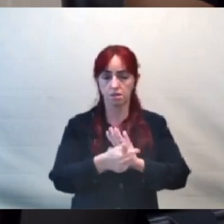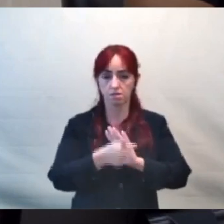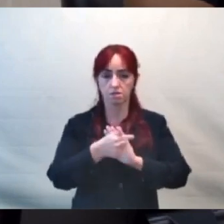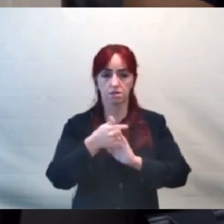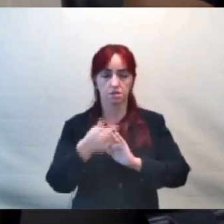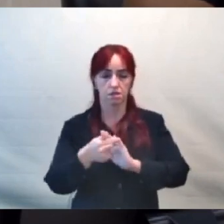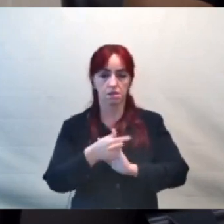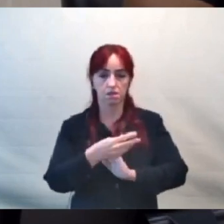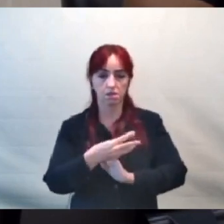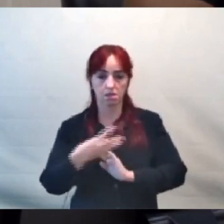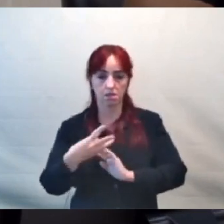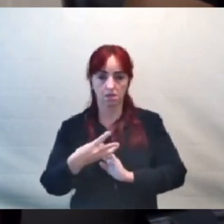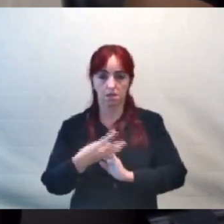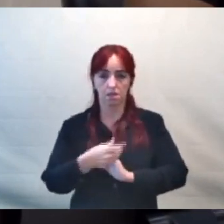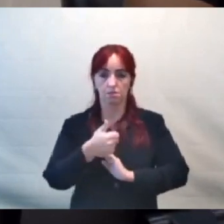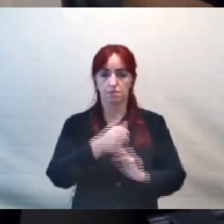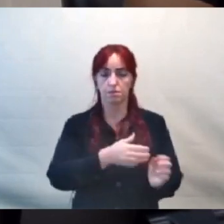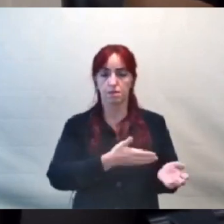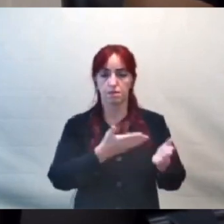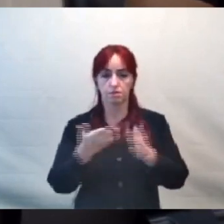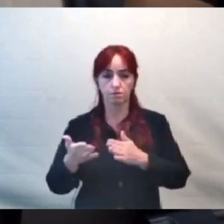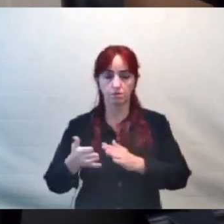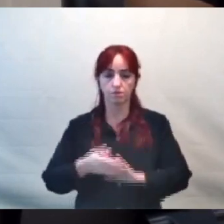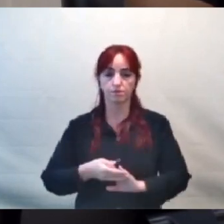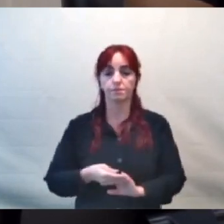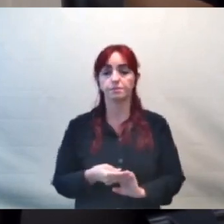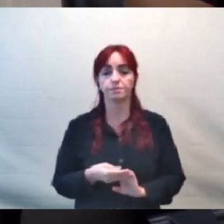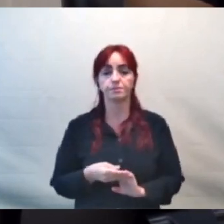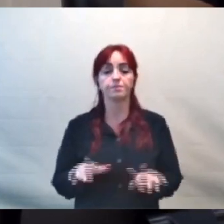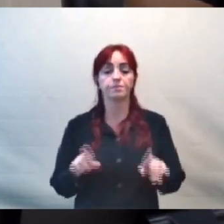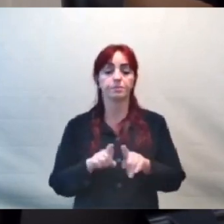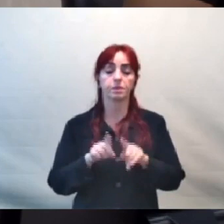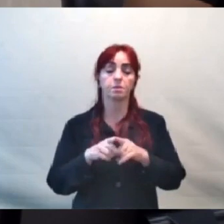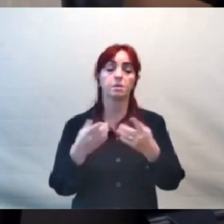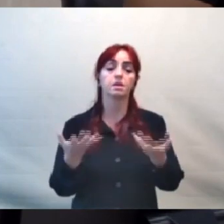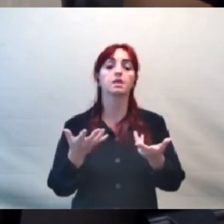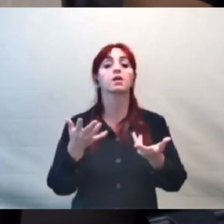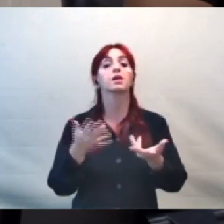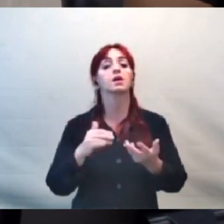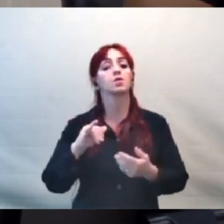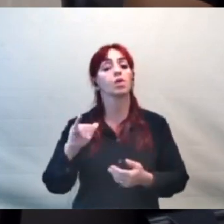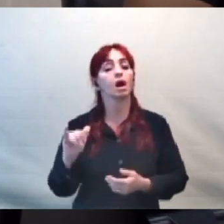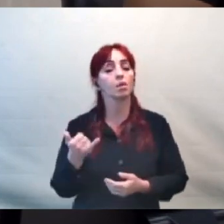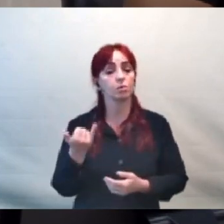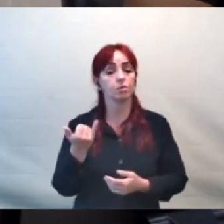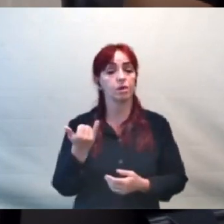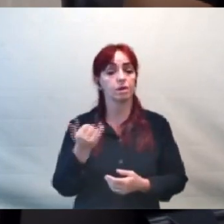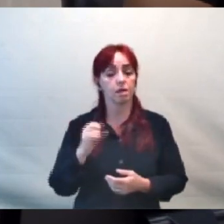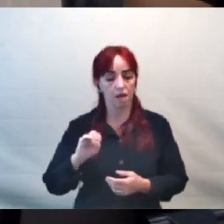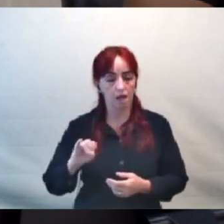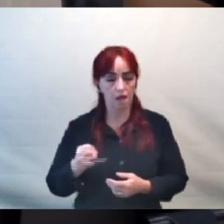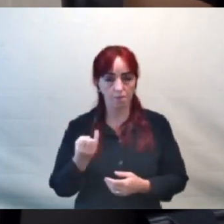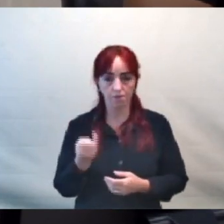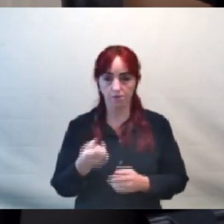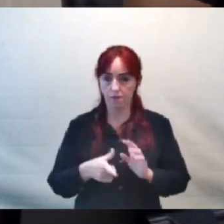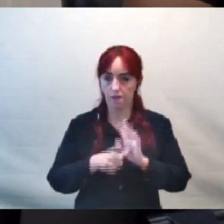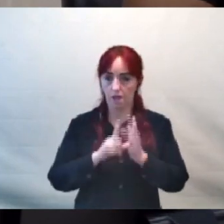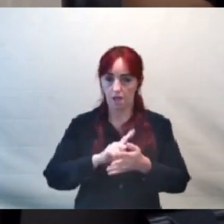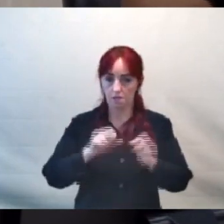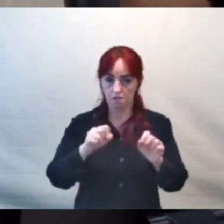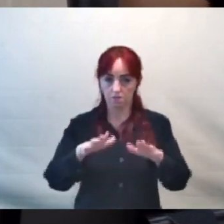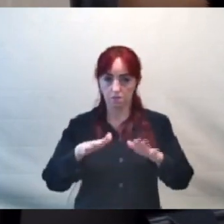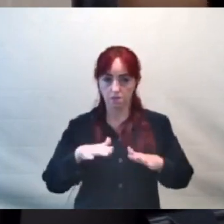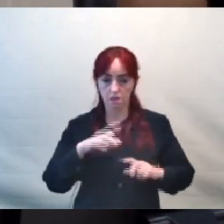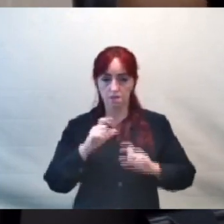773/23, primeiro turno. Eu queria aproveitar, antes de nós chegarmos à audiência pública, todos aqueles